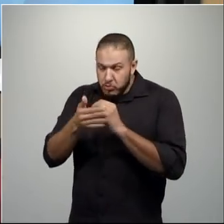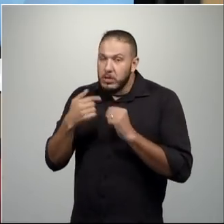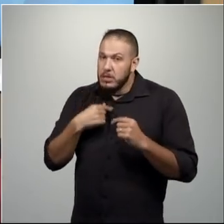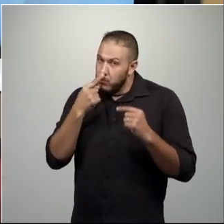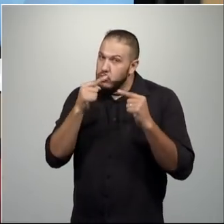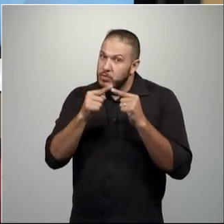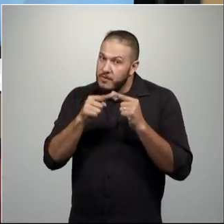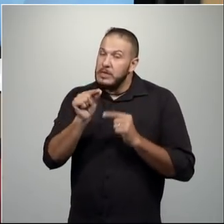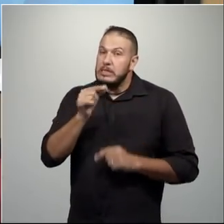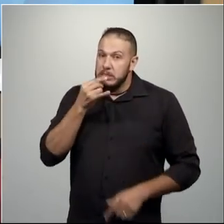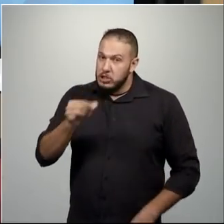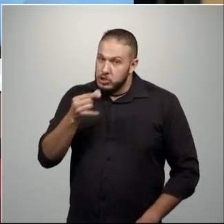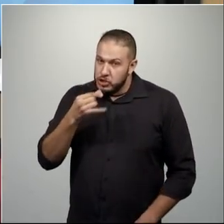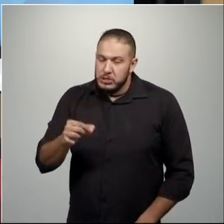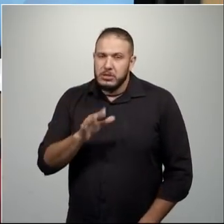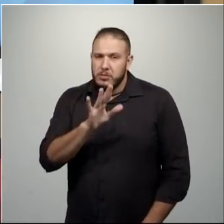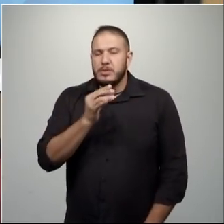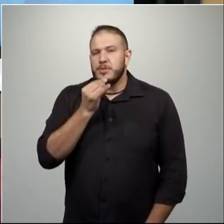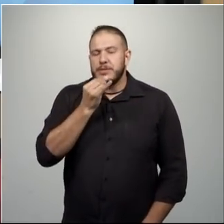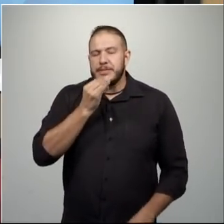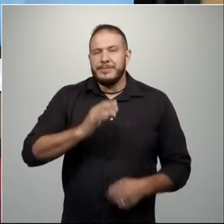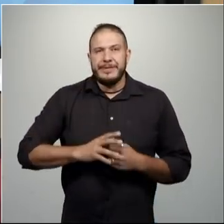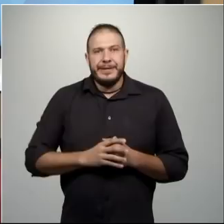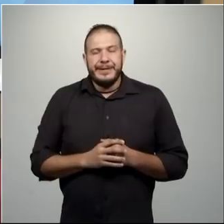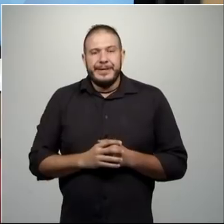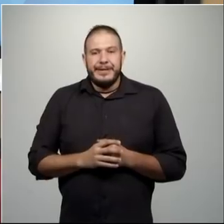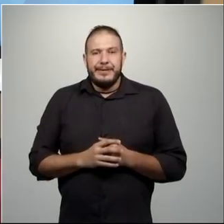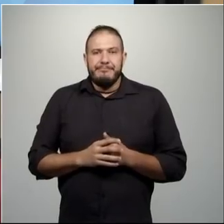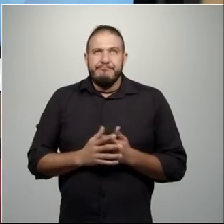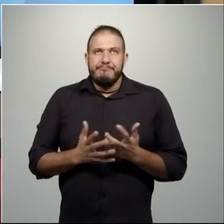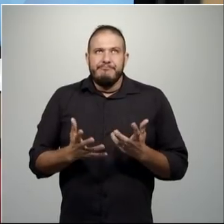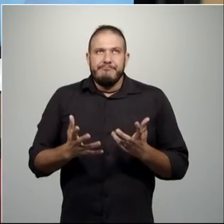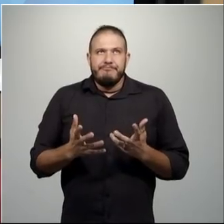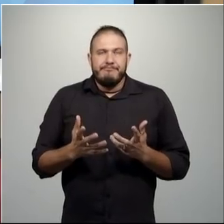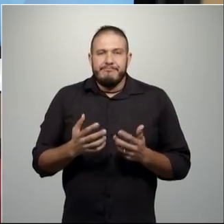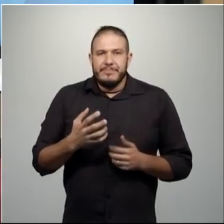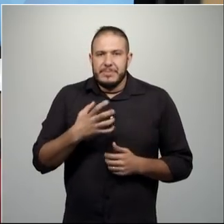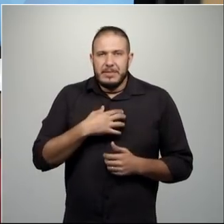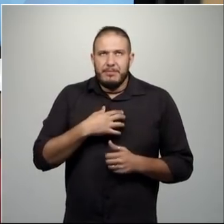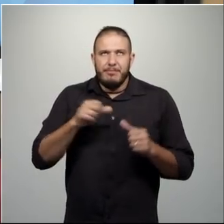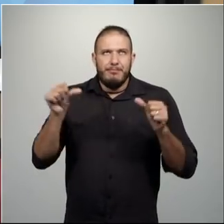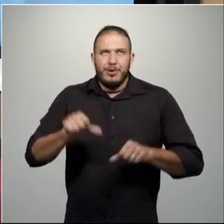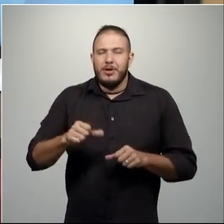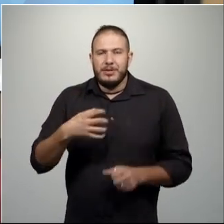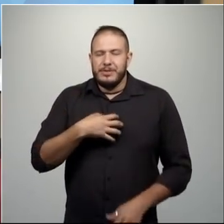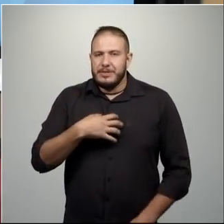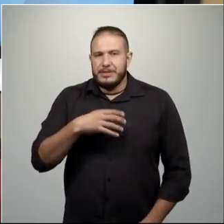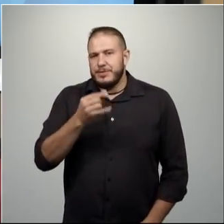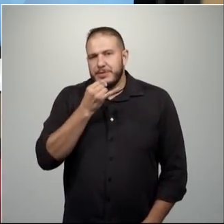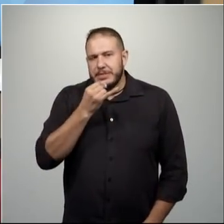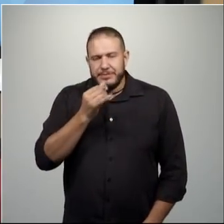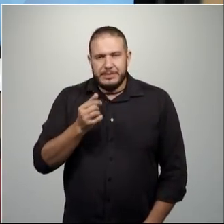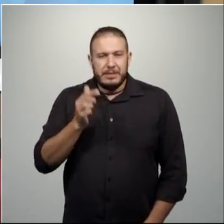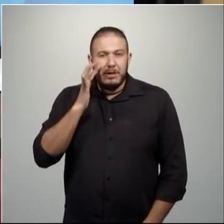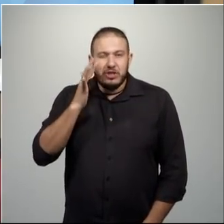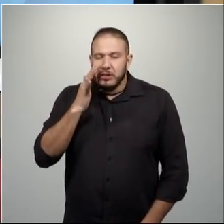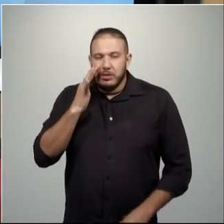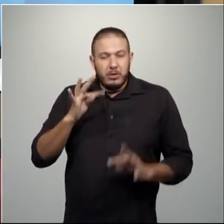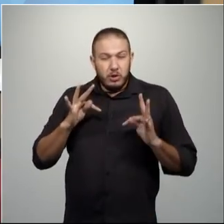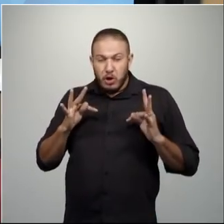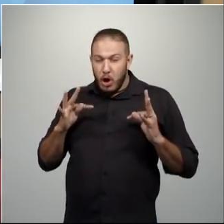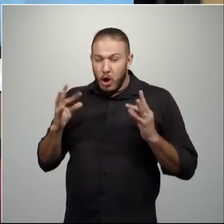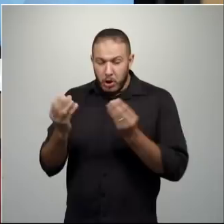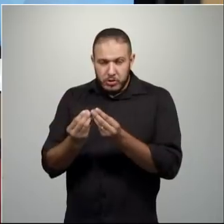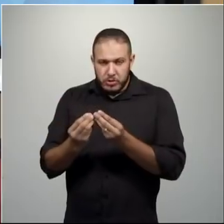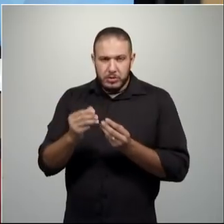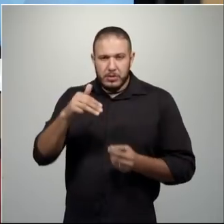então suponha que a pior caso todos os mineradores de